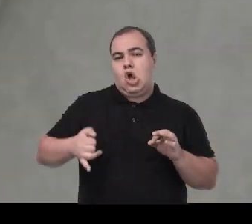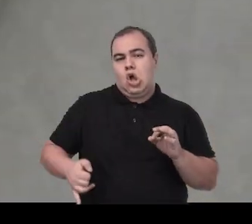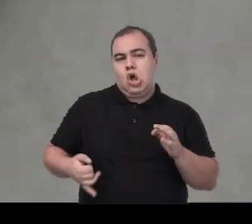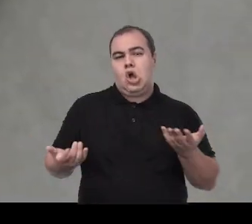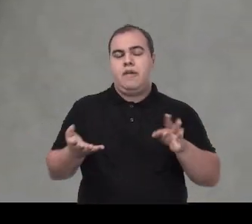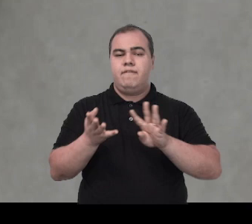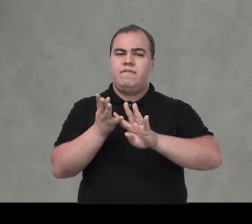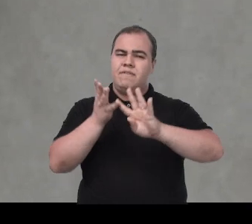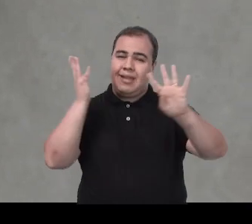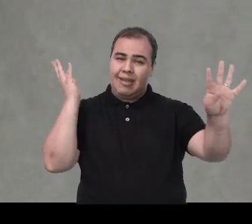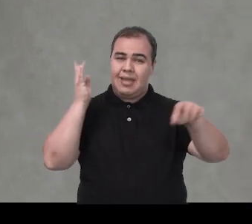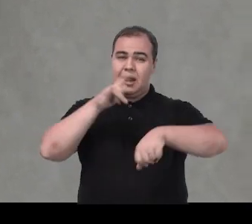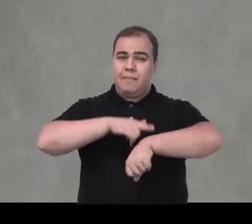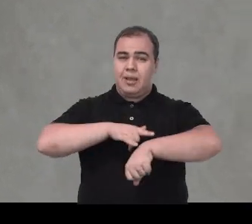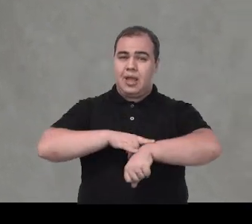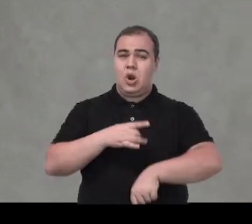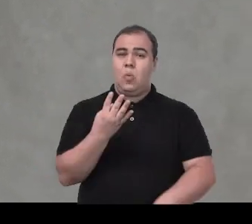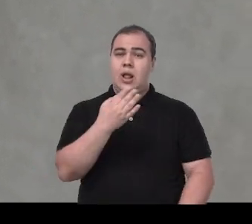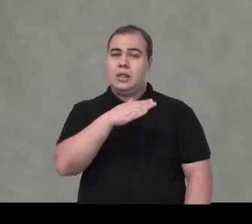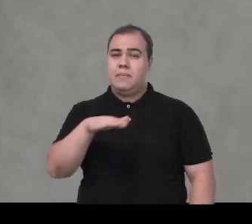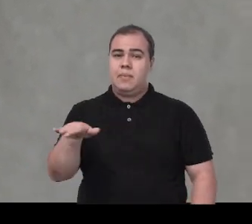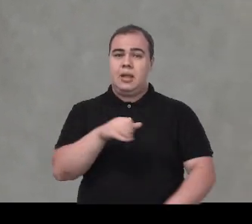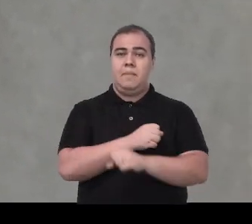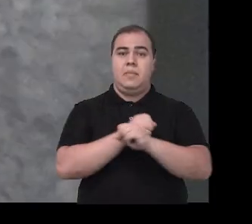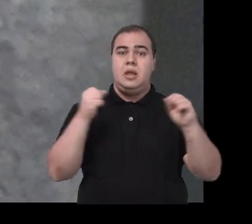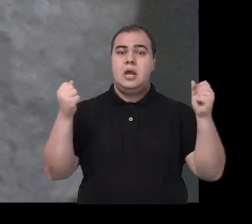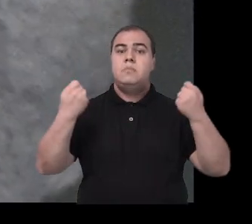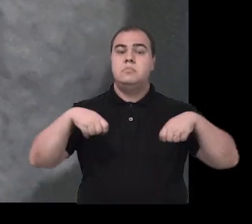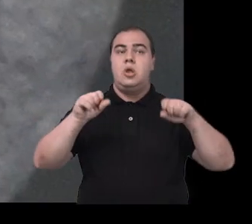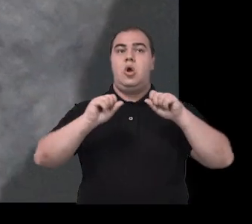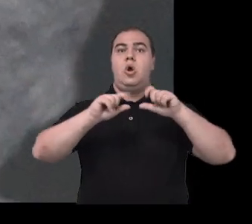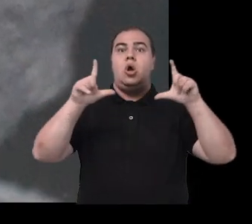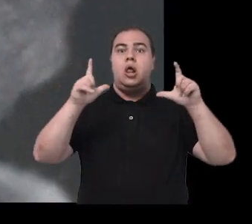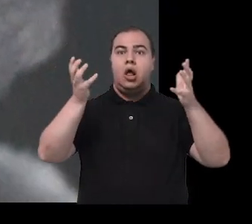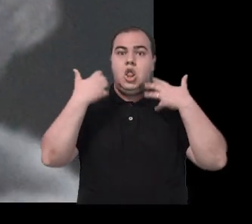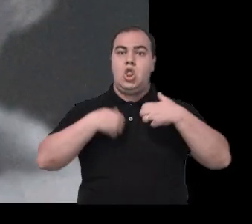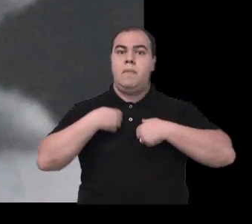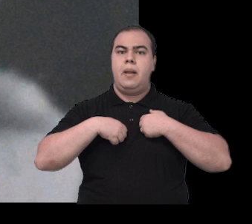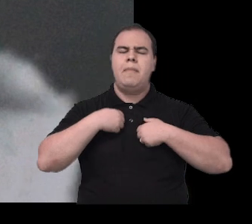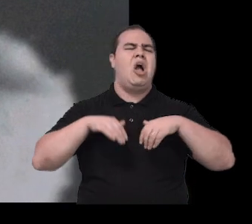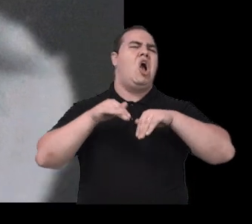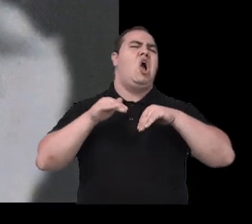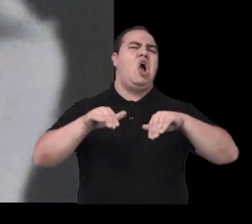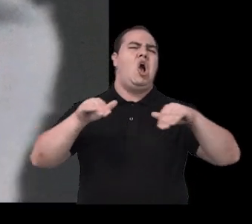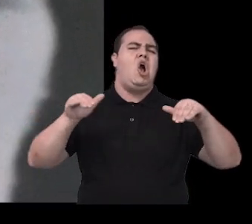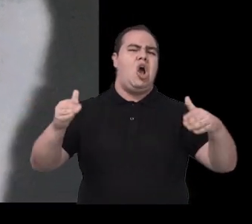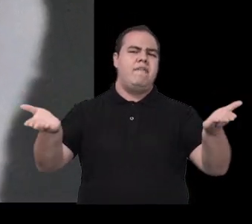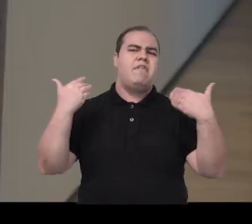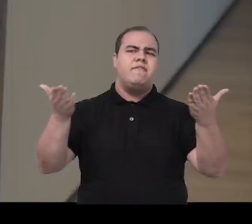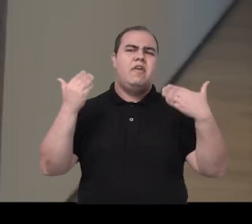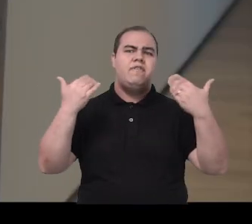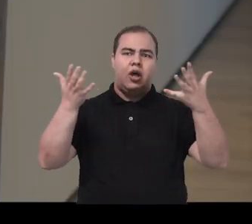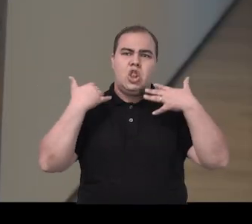fezes. Fazer fila no banheiro às 4h30 da manhã, tinha que todo mundo acordar para tomar banho. Acorda todo mundo,